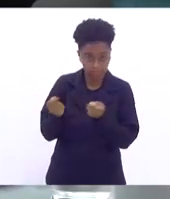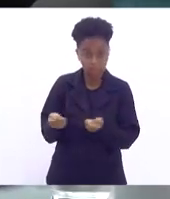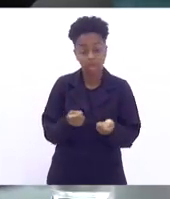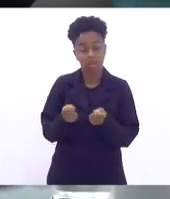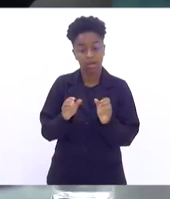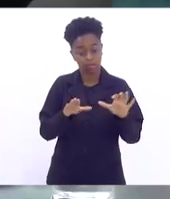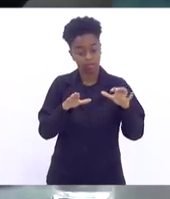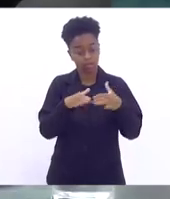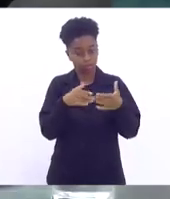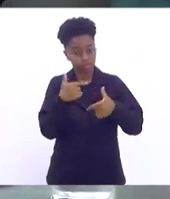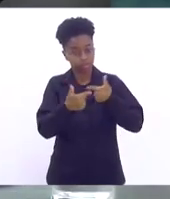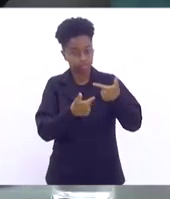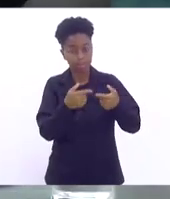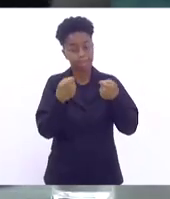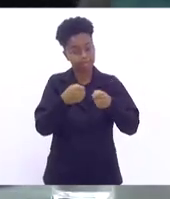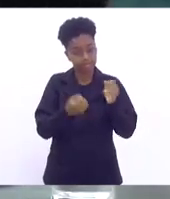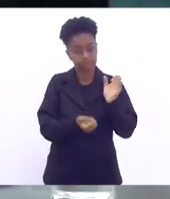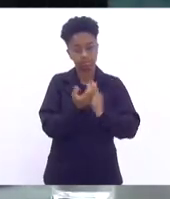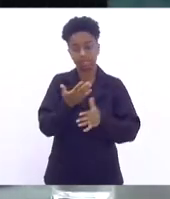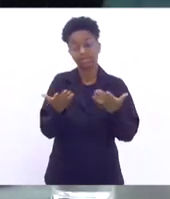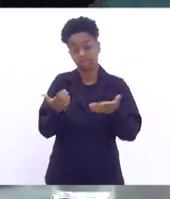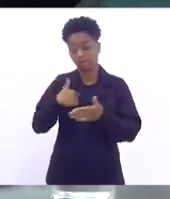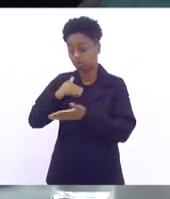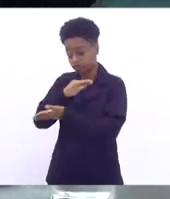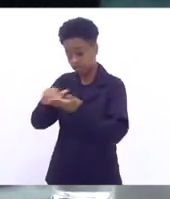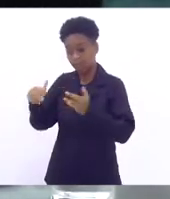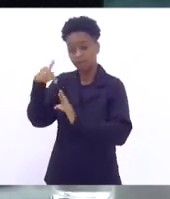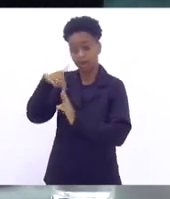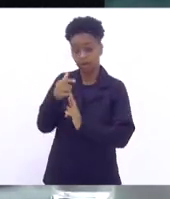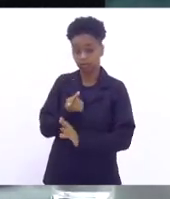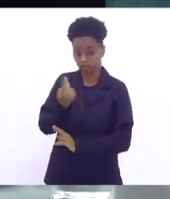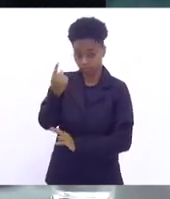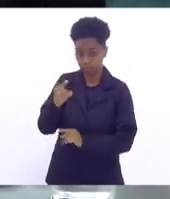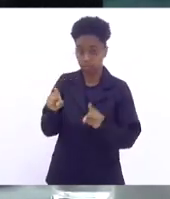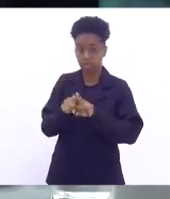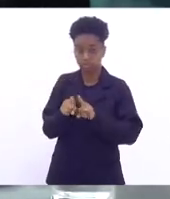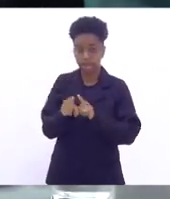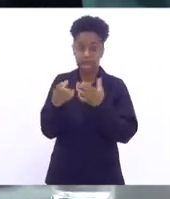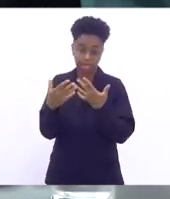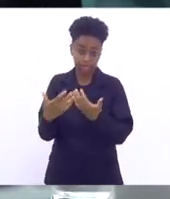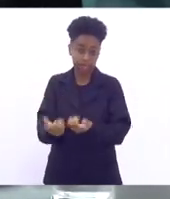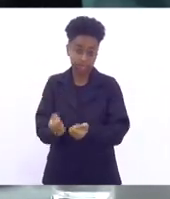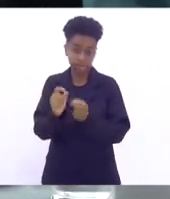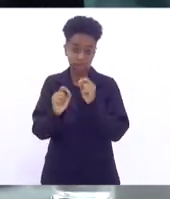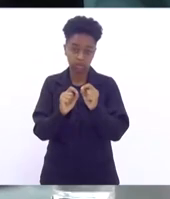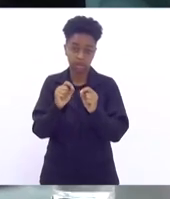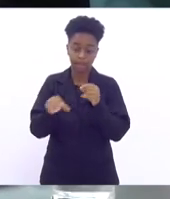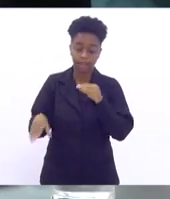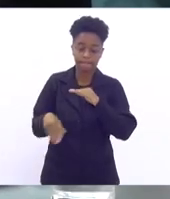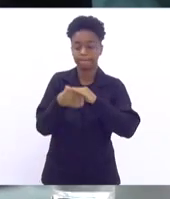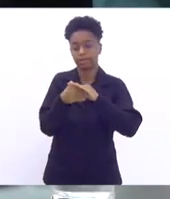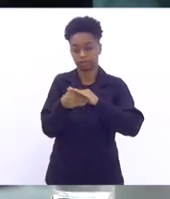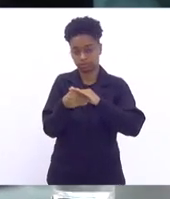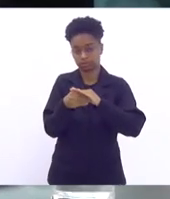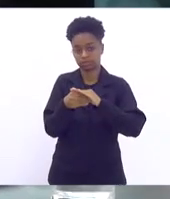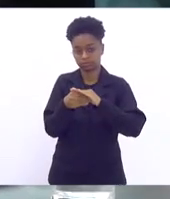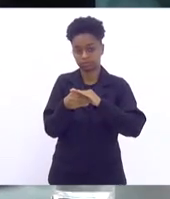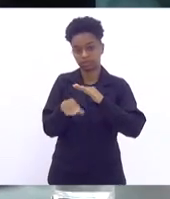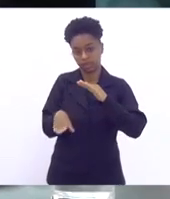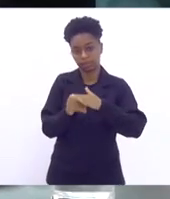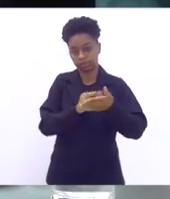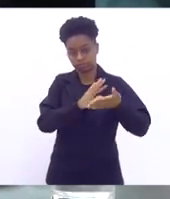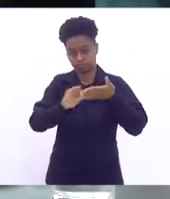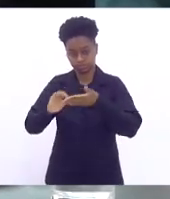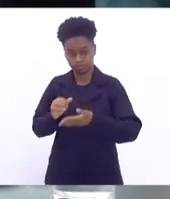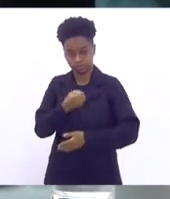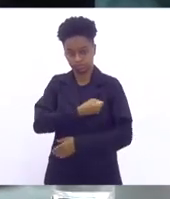parágrafo único fala de trimestral então suprimiu o parágrafo único aproveitando então a catando a emenda no meu a catando emendas